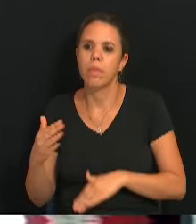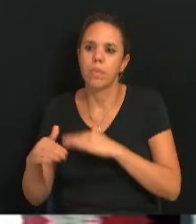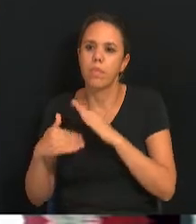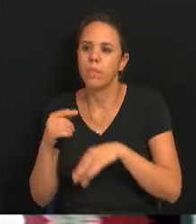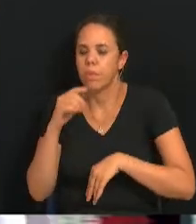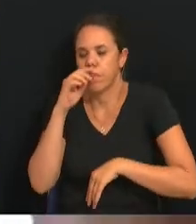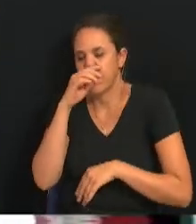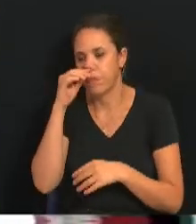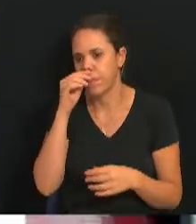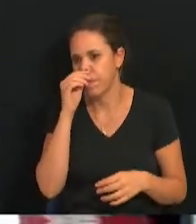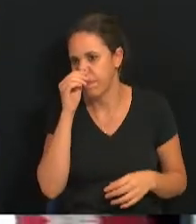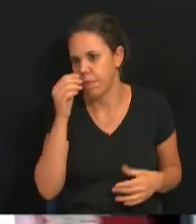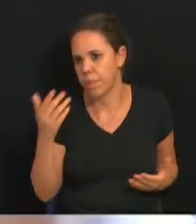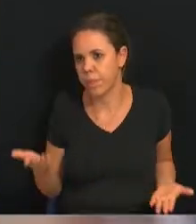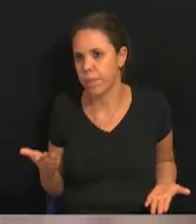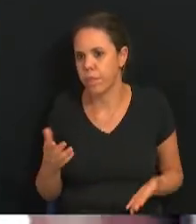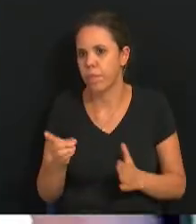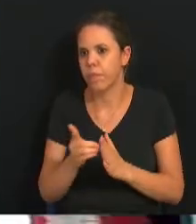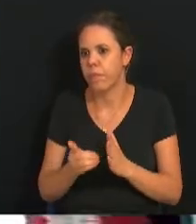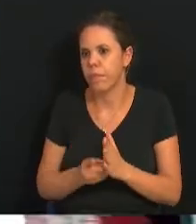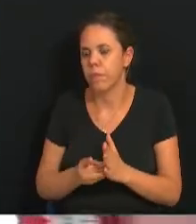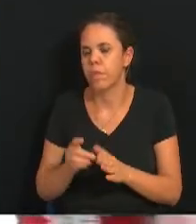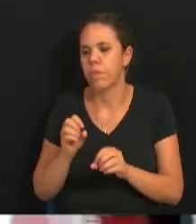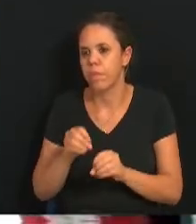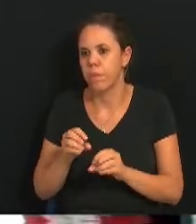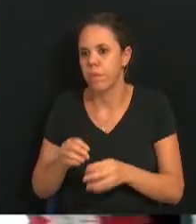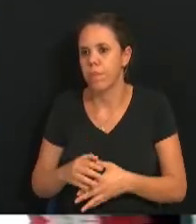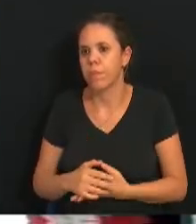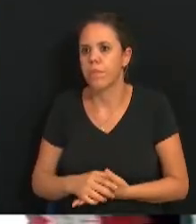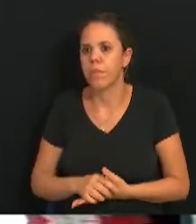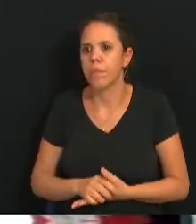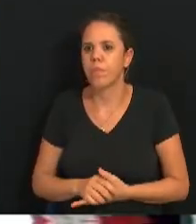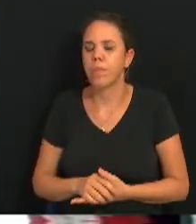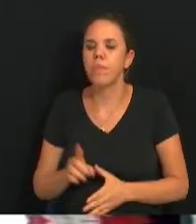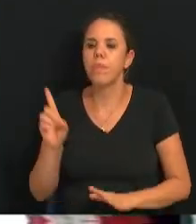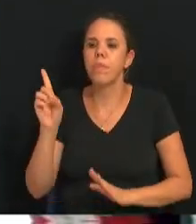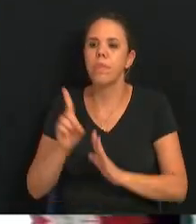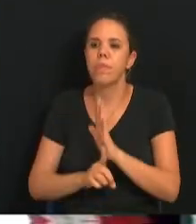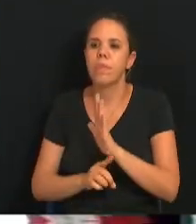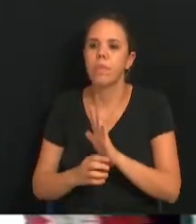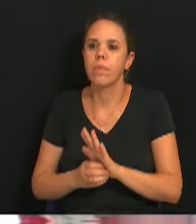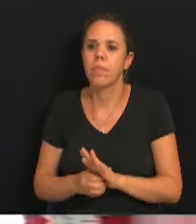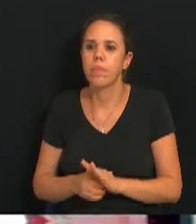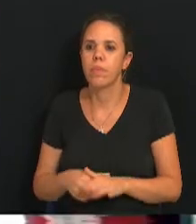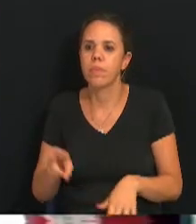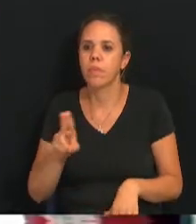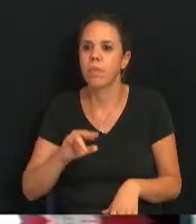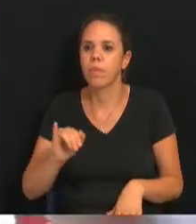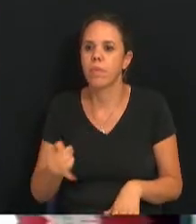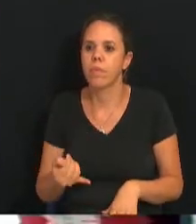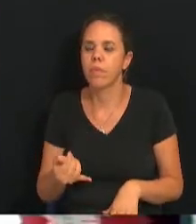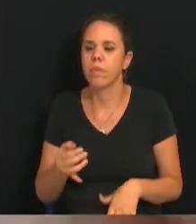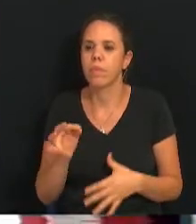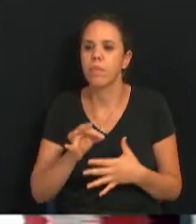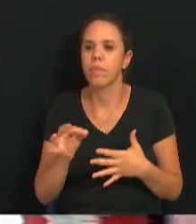da década da educação, de toda a consolidação desses direitos, e isso tem que ser utilizado pelo conjunto dos